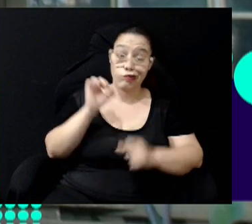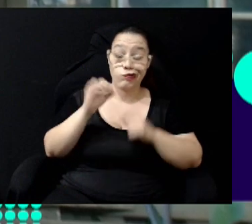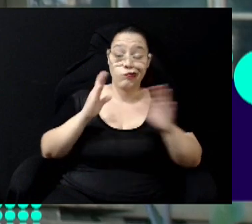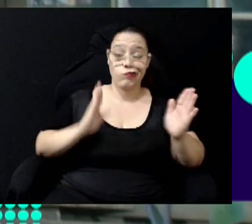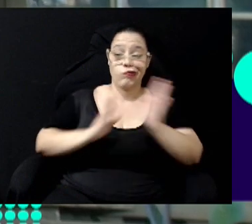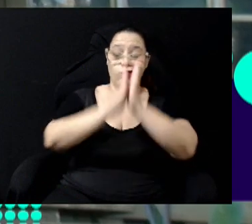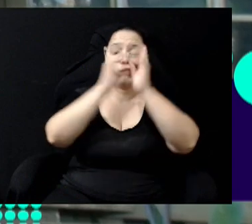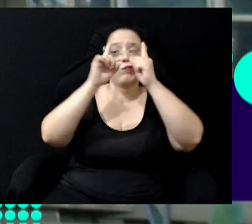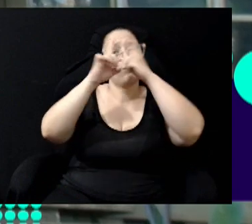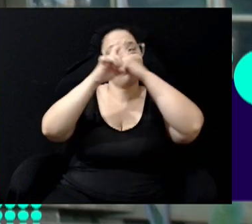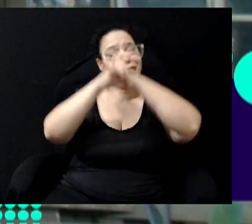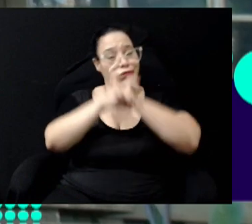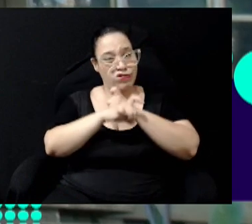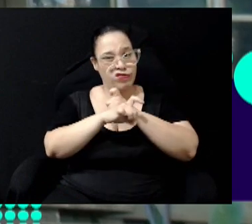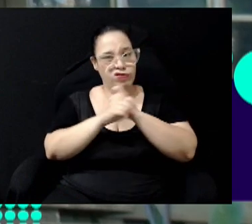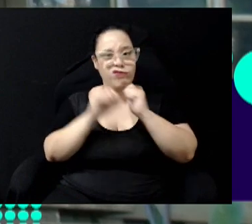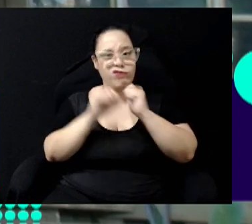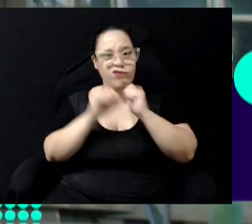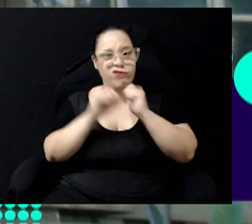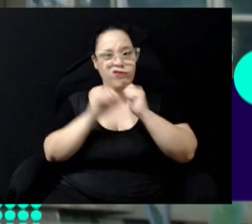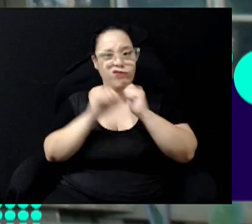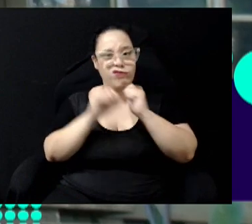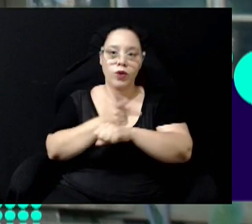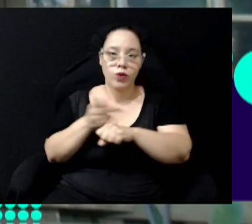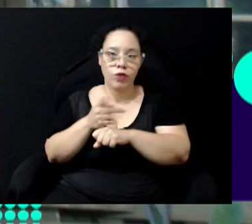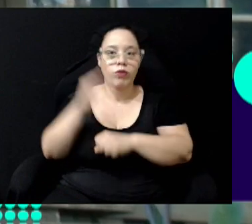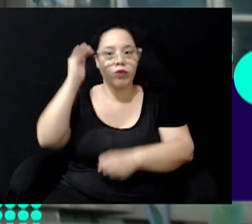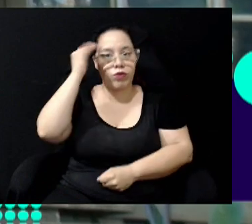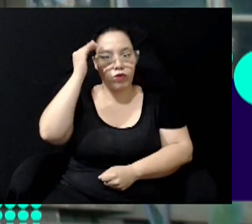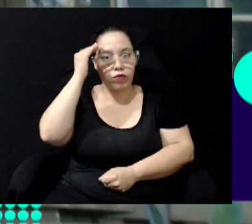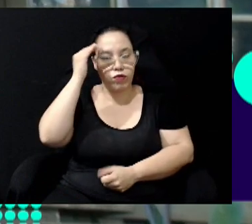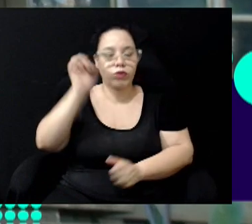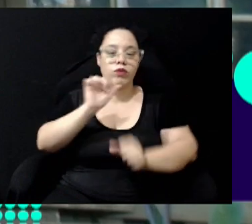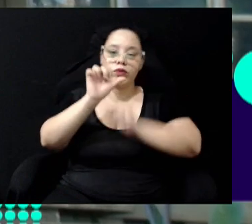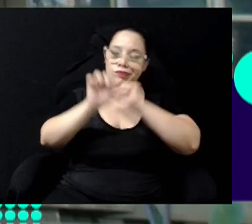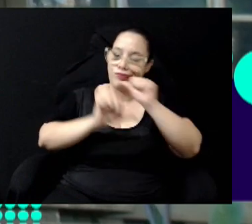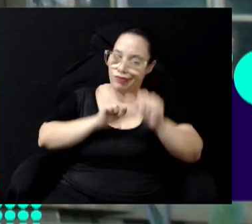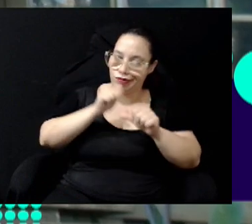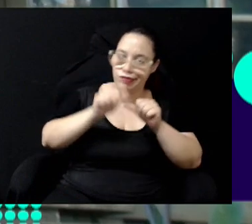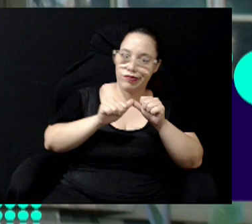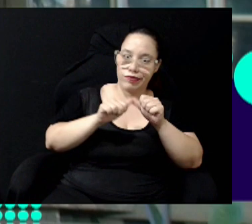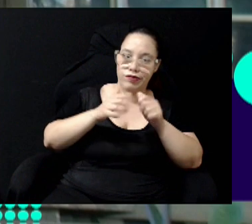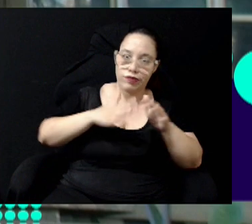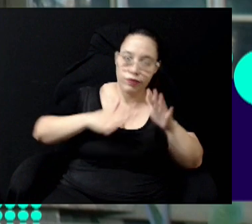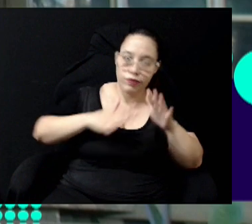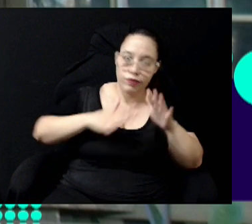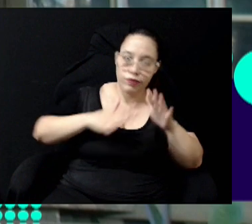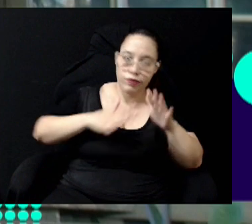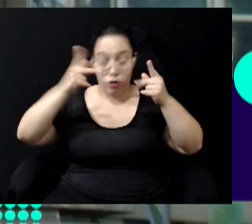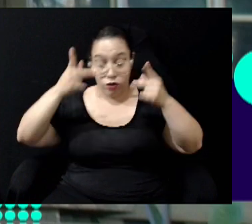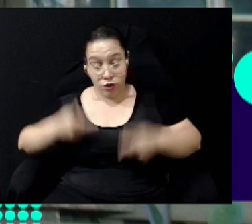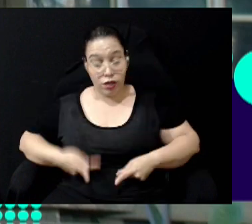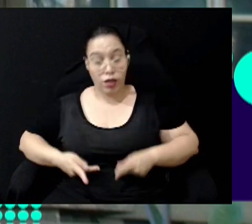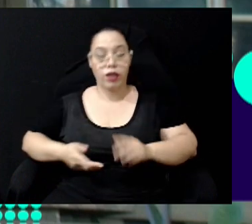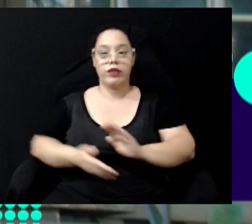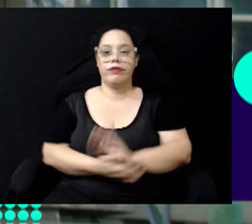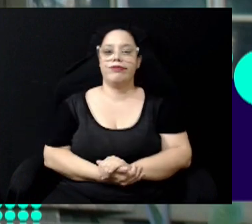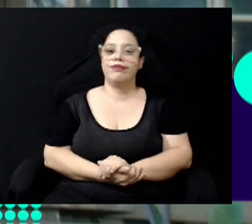desafios enquanto buscamos entender as transformações ao redor da humanidade.